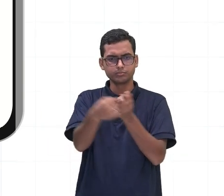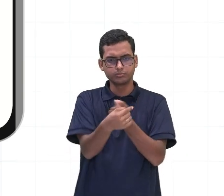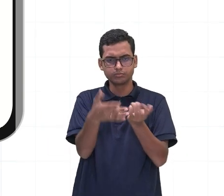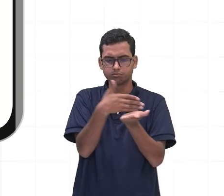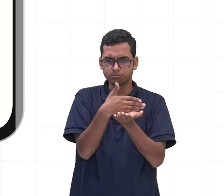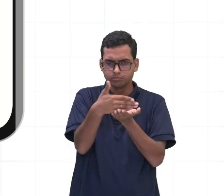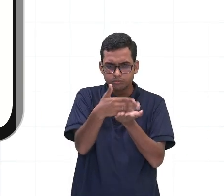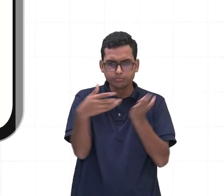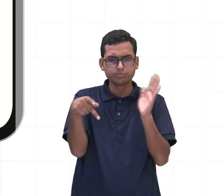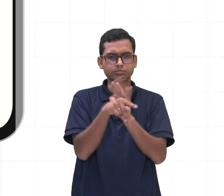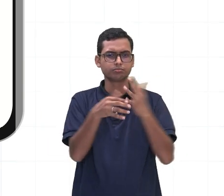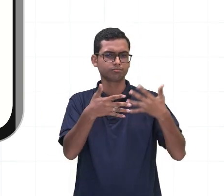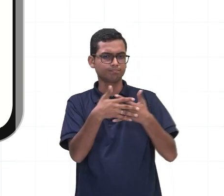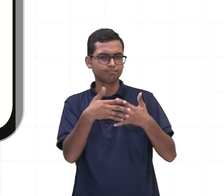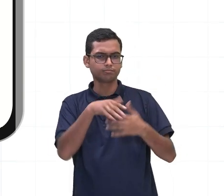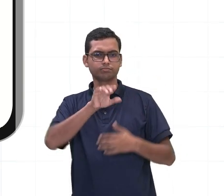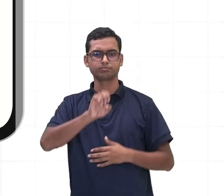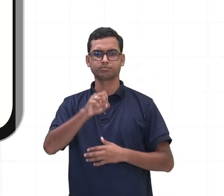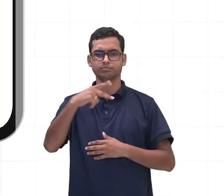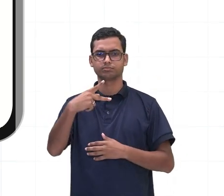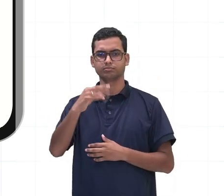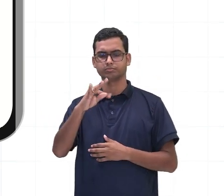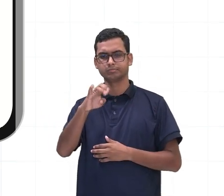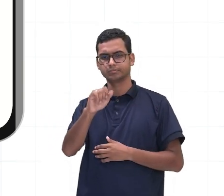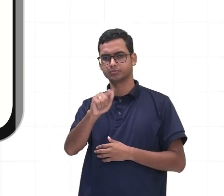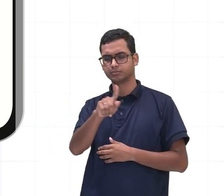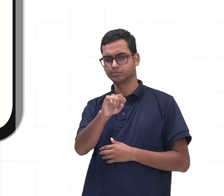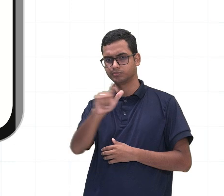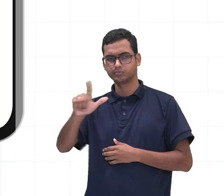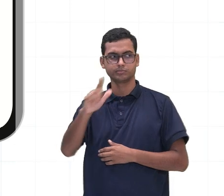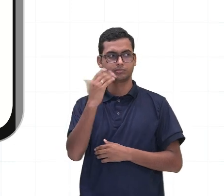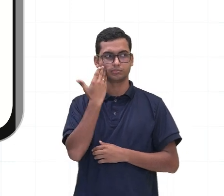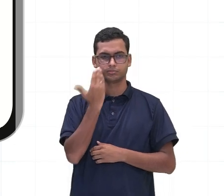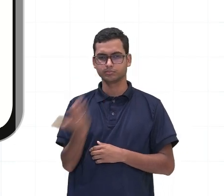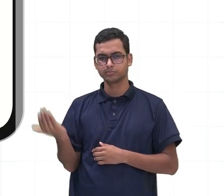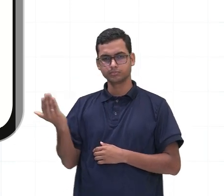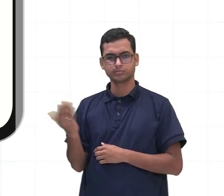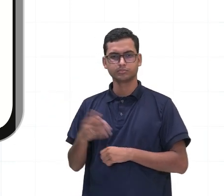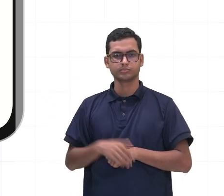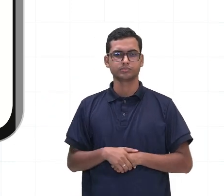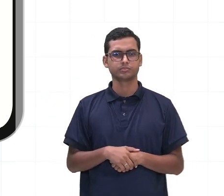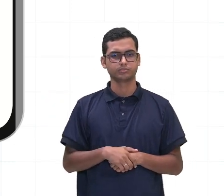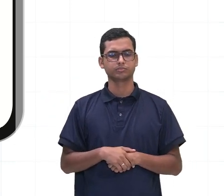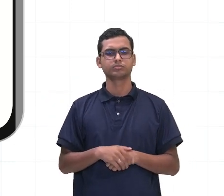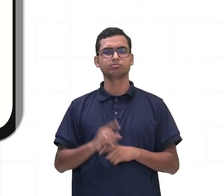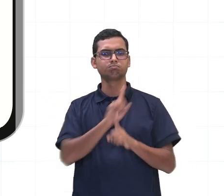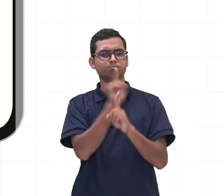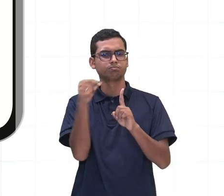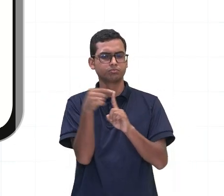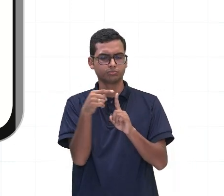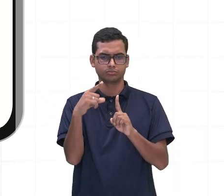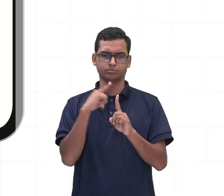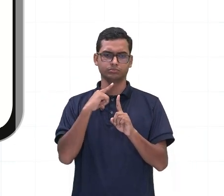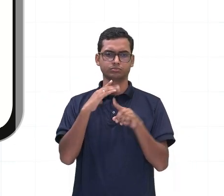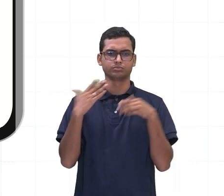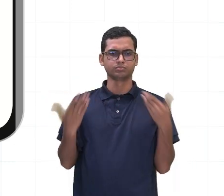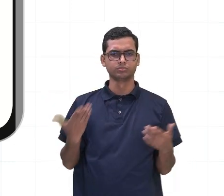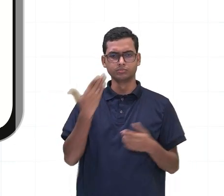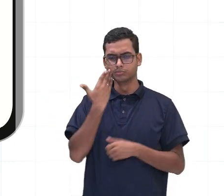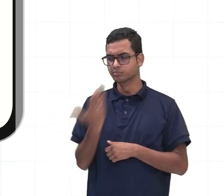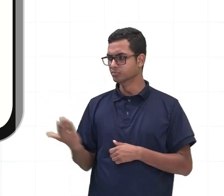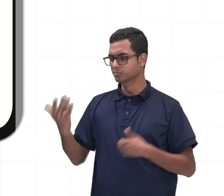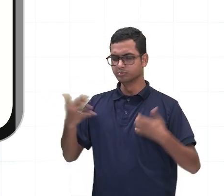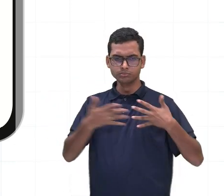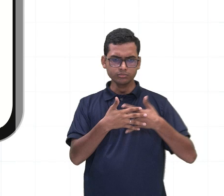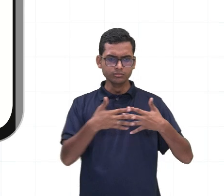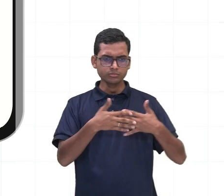algumas características. Olha só, né? Funções do tecido epitelial. O tecido epitelial tem